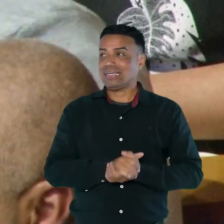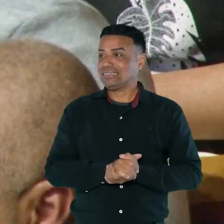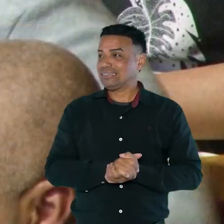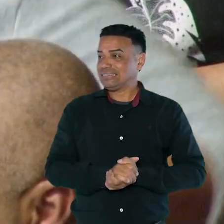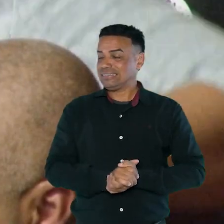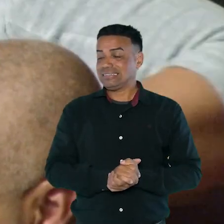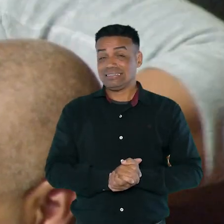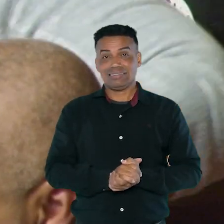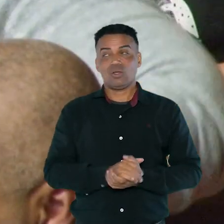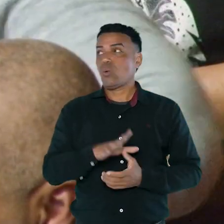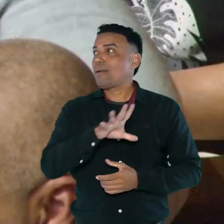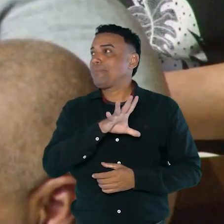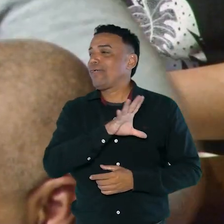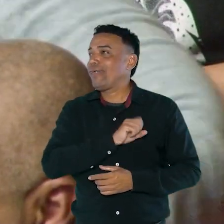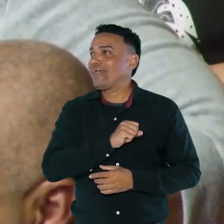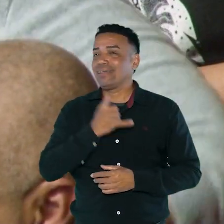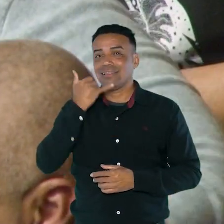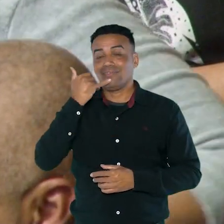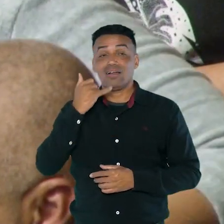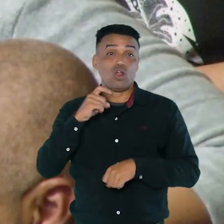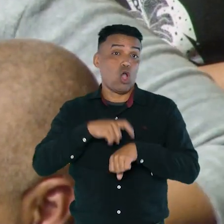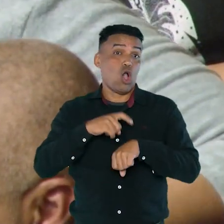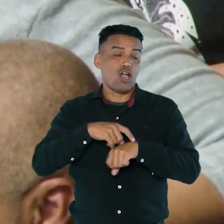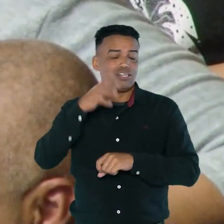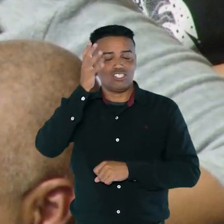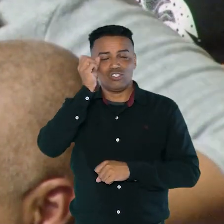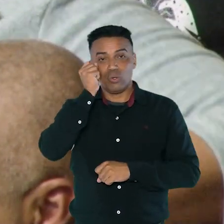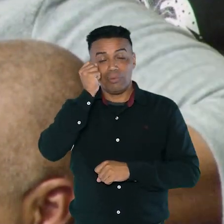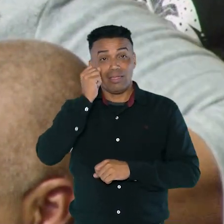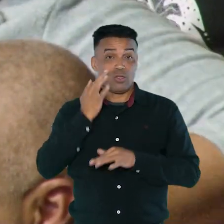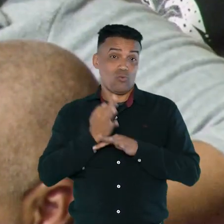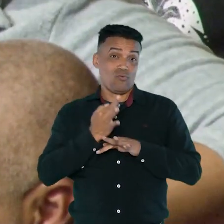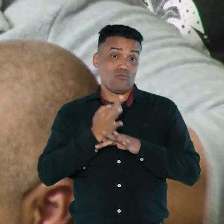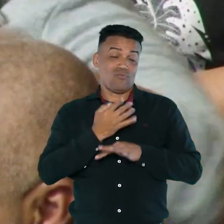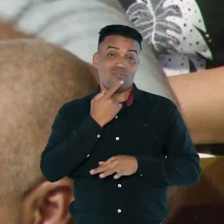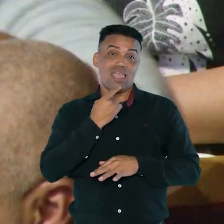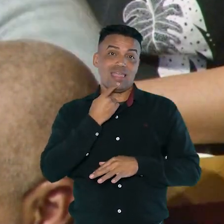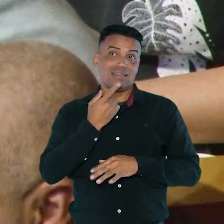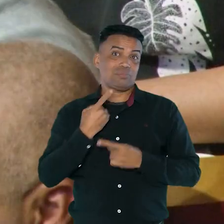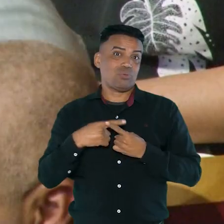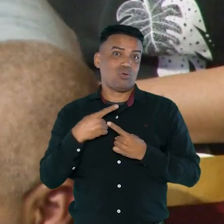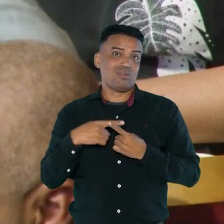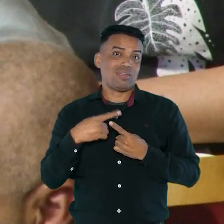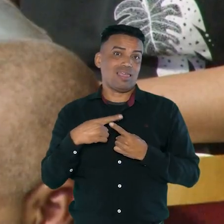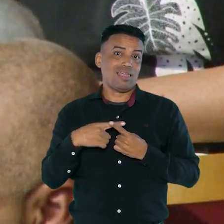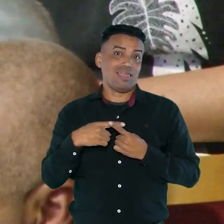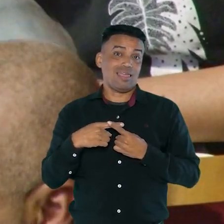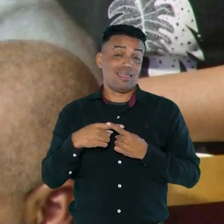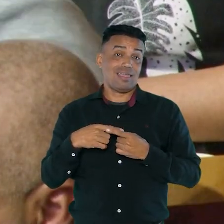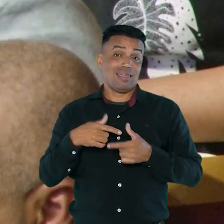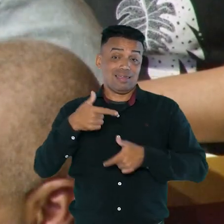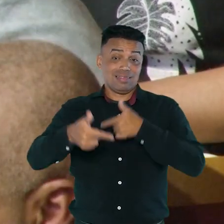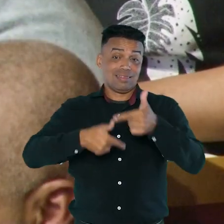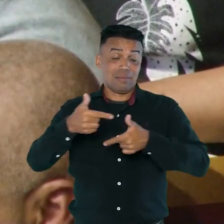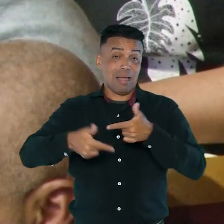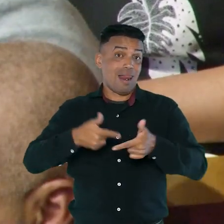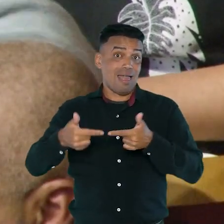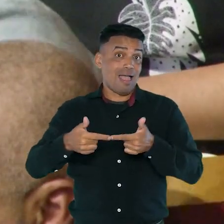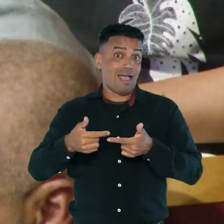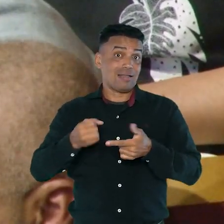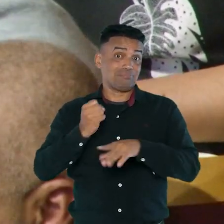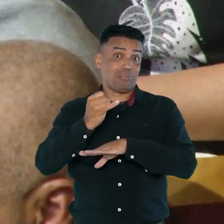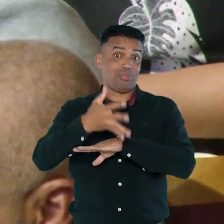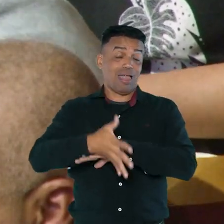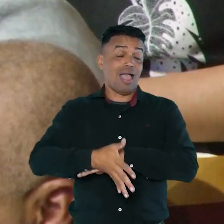essa intervenção. É horário de dormir porque eu estou de férias agora, mas era horário de dormir para poder trabalhar. Corta a hora da manhã.